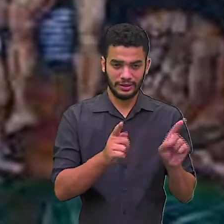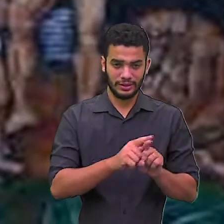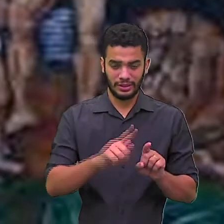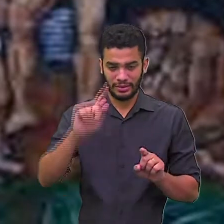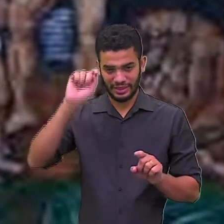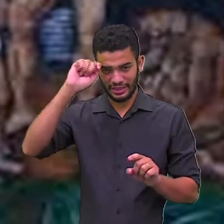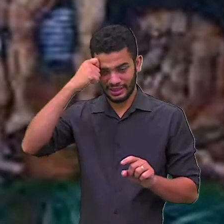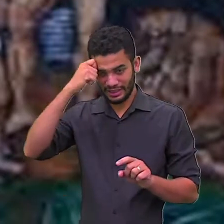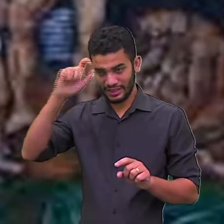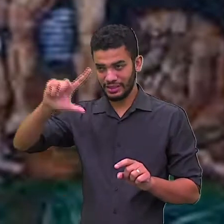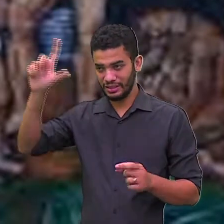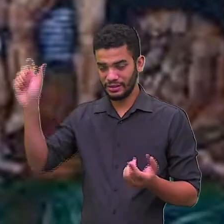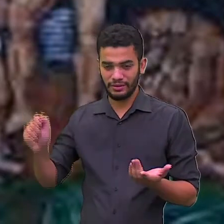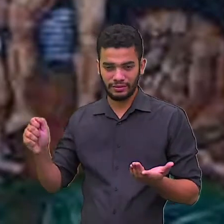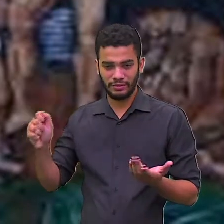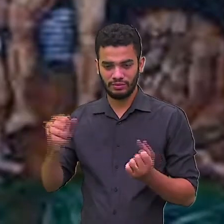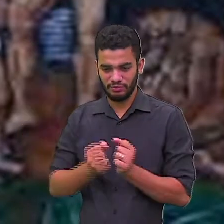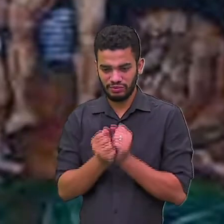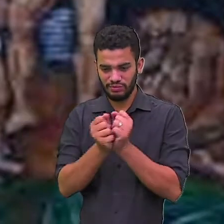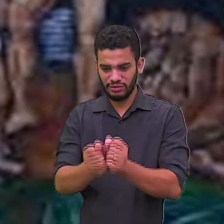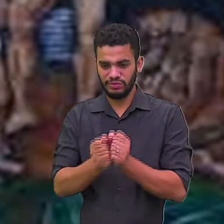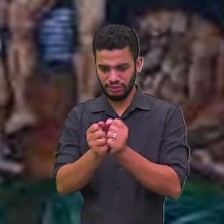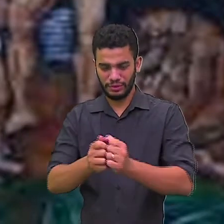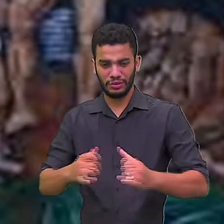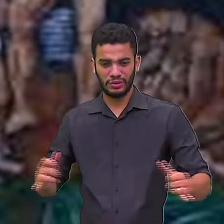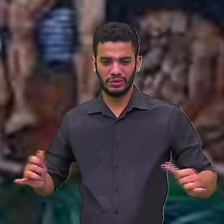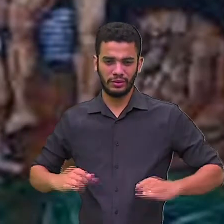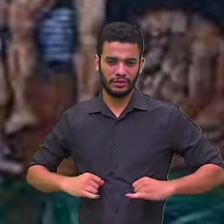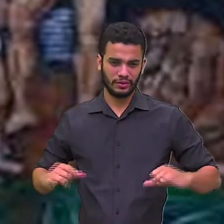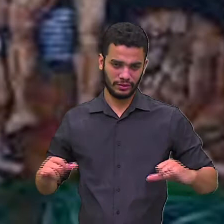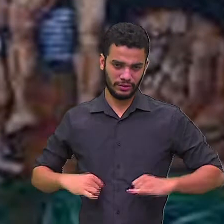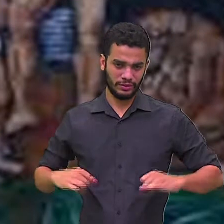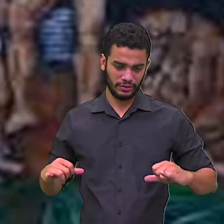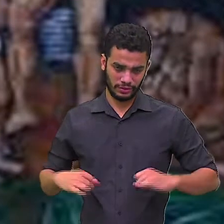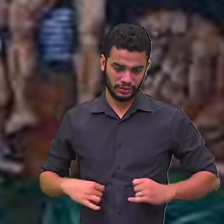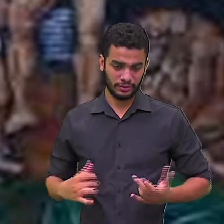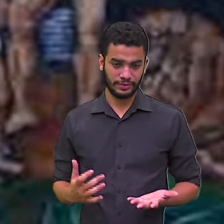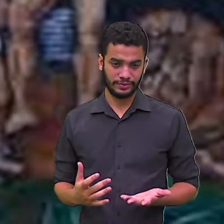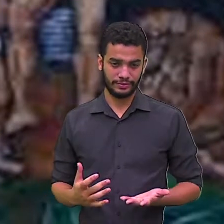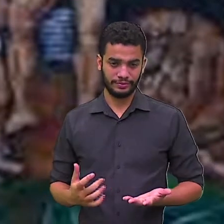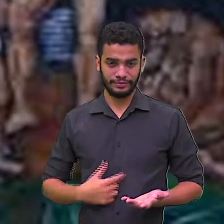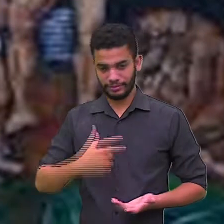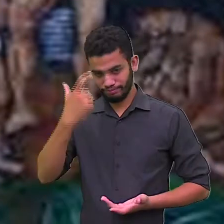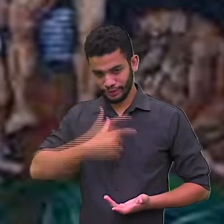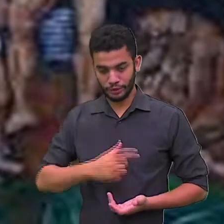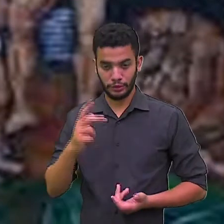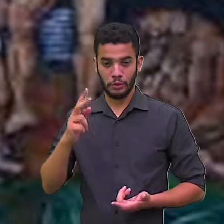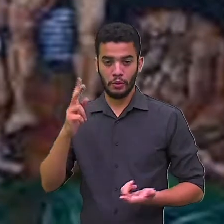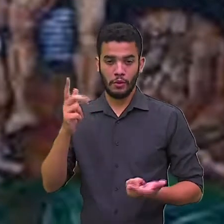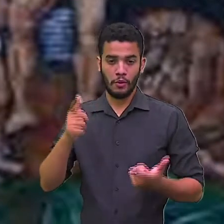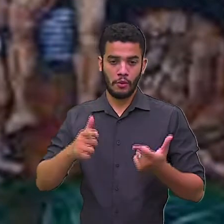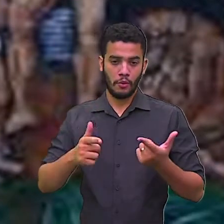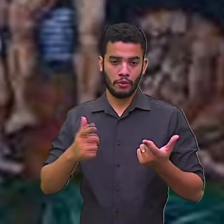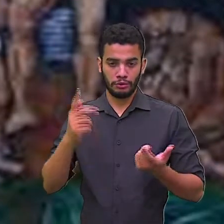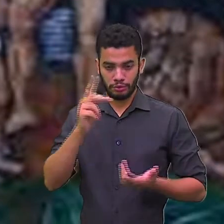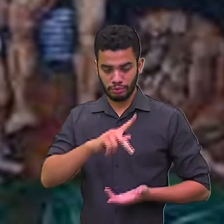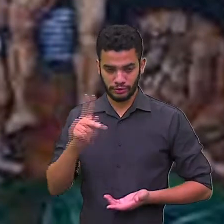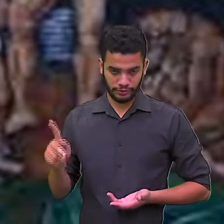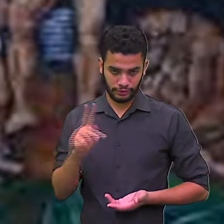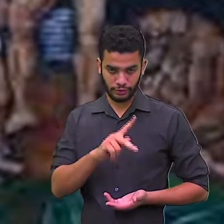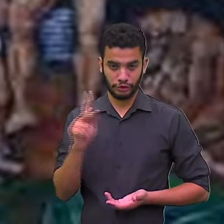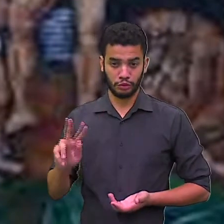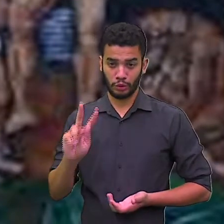os afrodescendentes. Sou Jorge Wellington, professor de História. Bem-vindos, estudantes, a esta